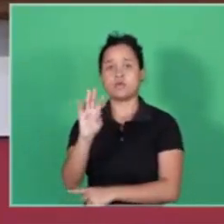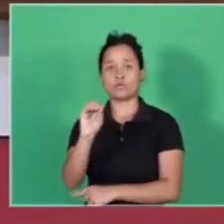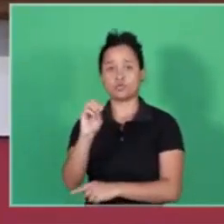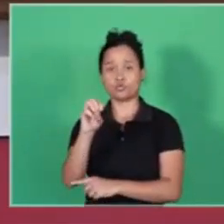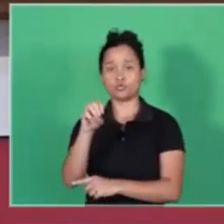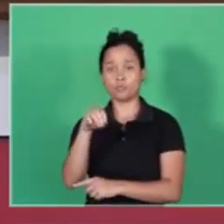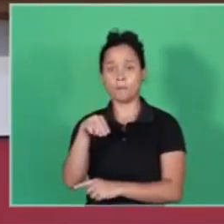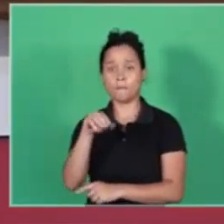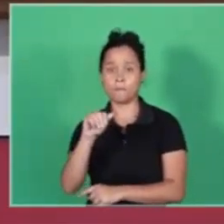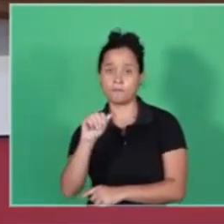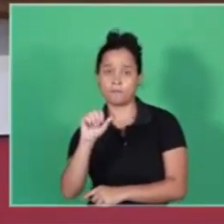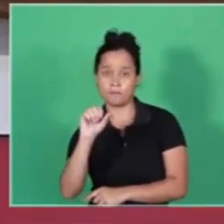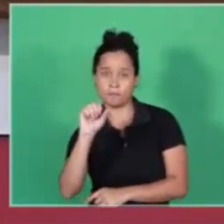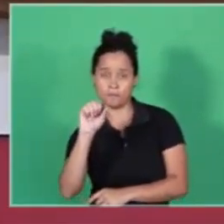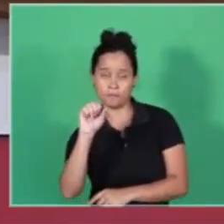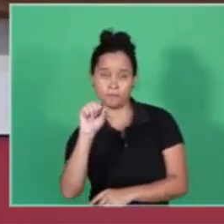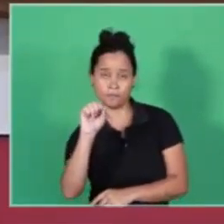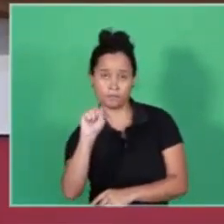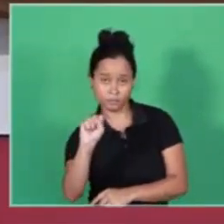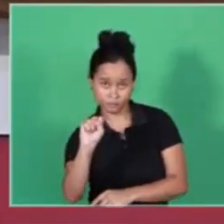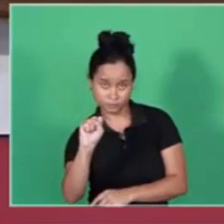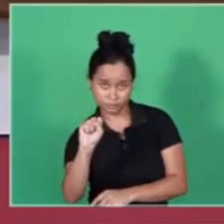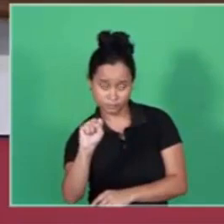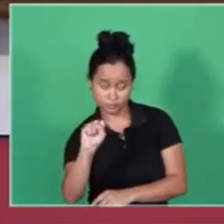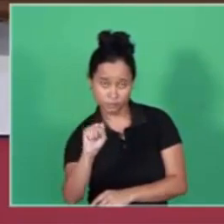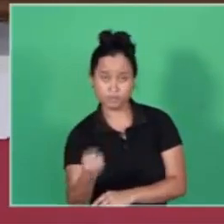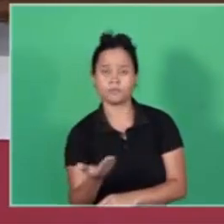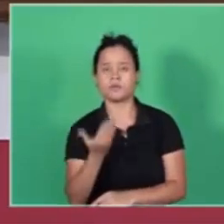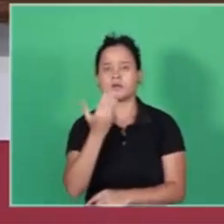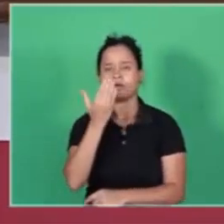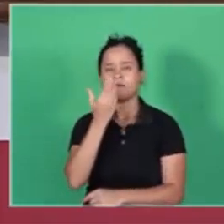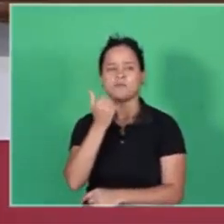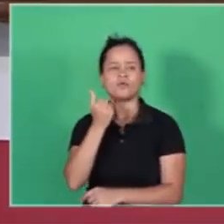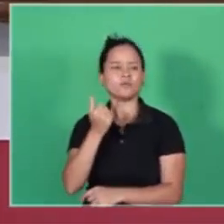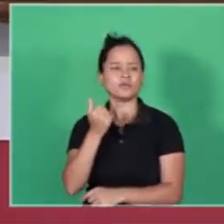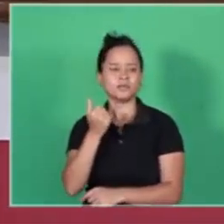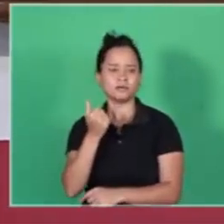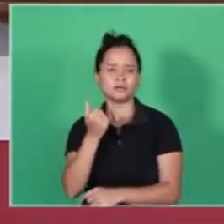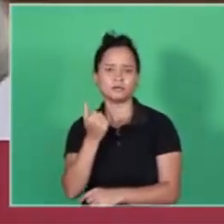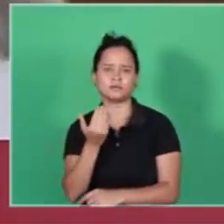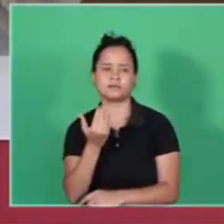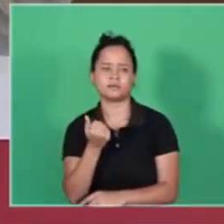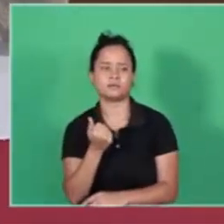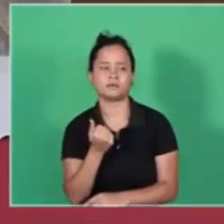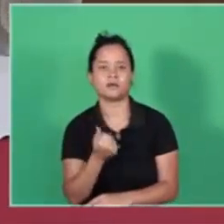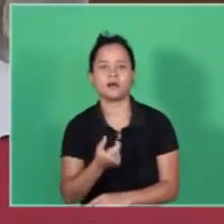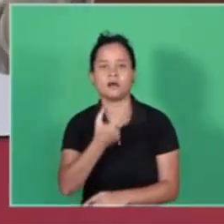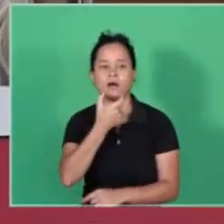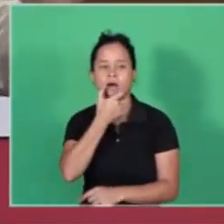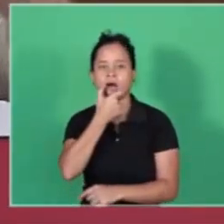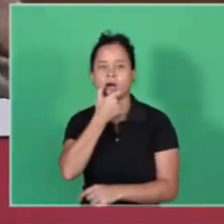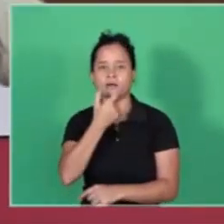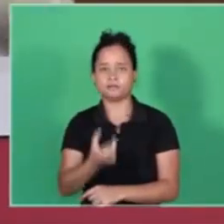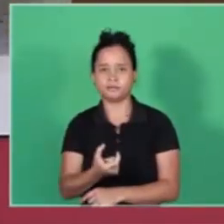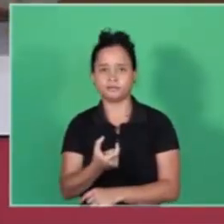se transubstancia. Então, ela se torna, depois você pega, ela